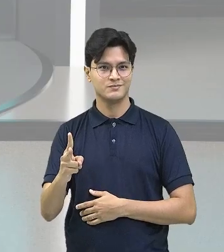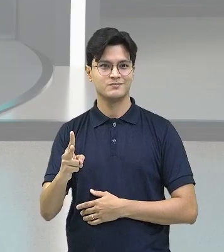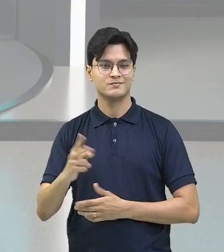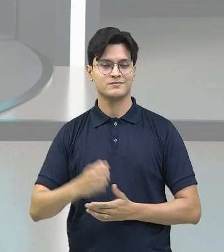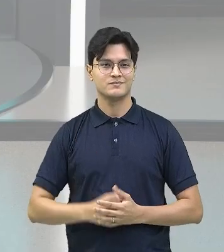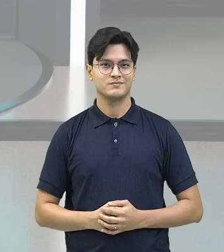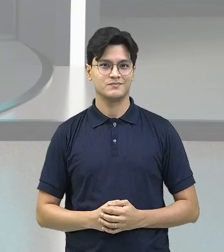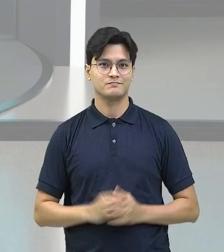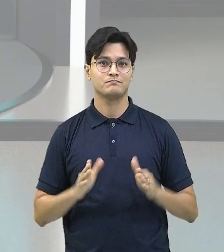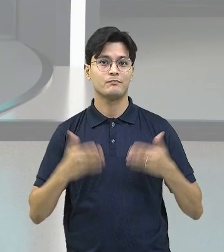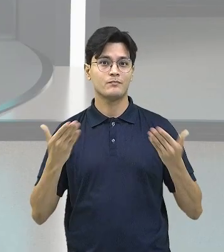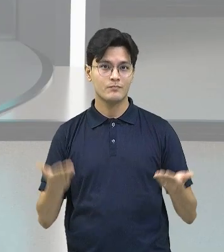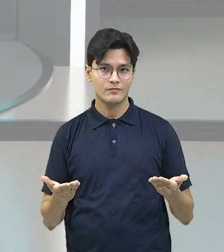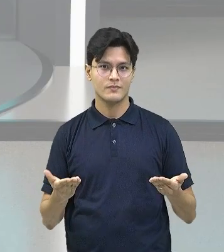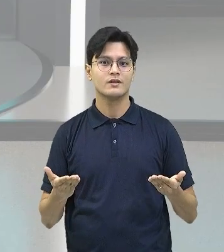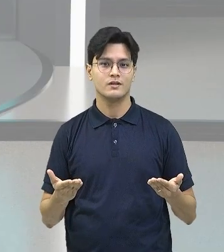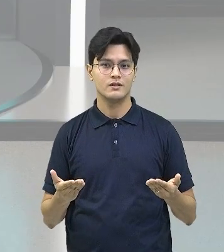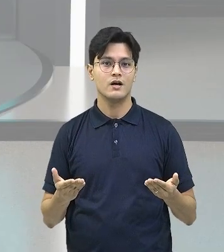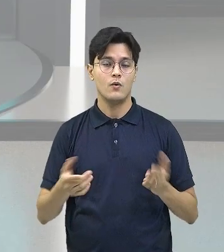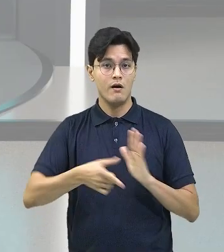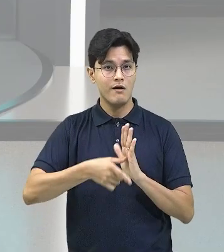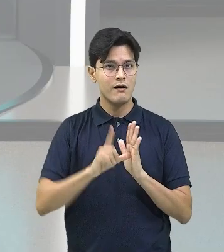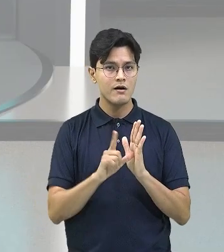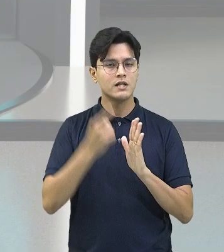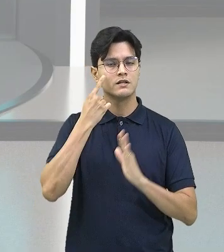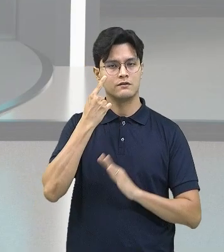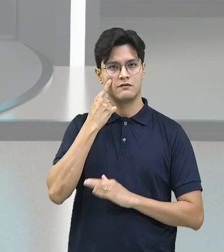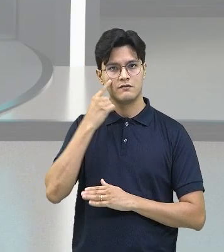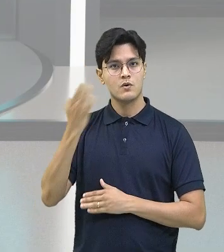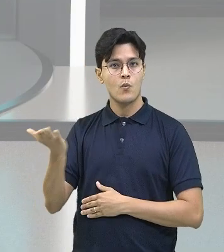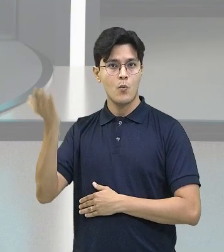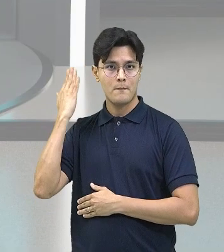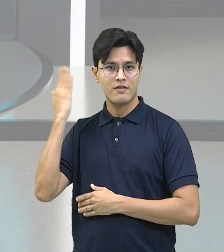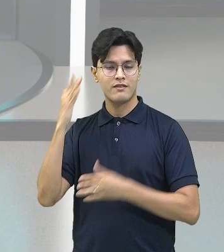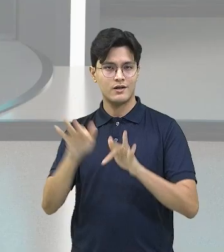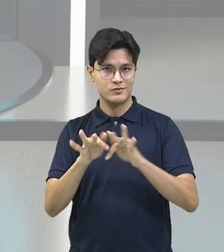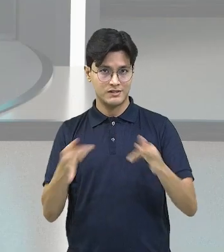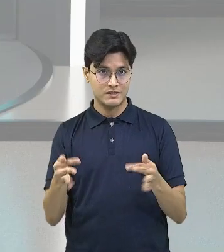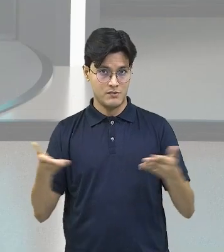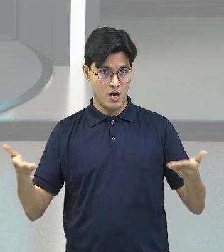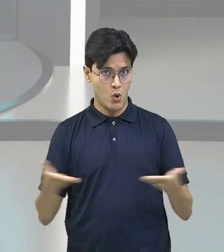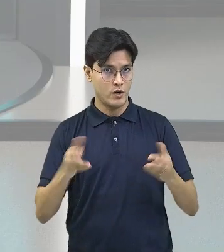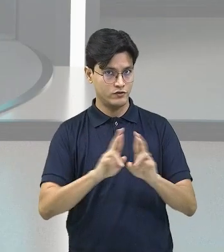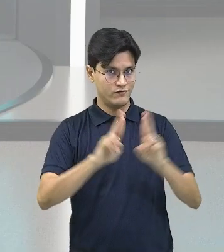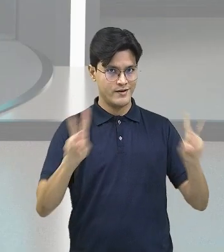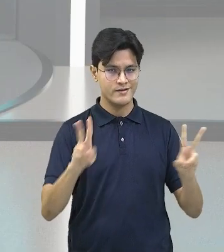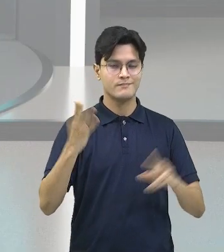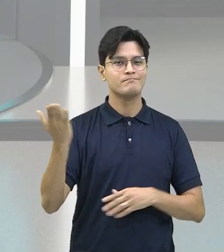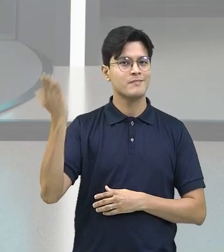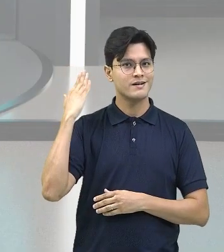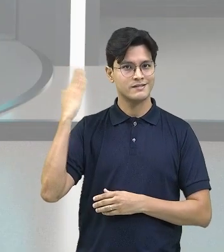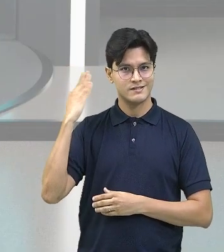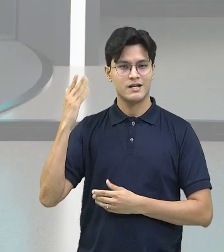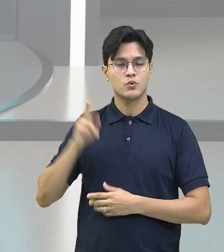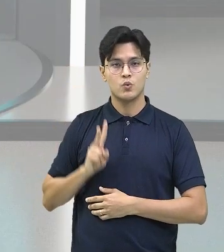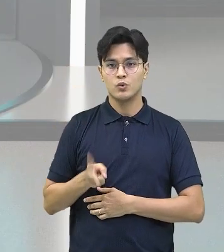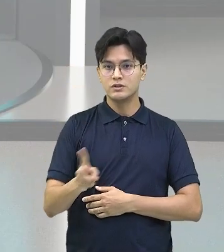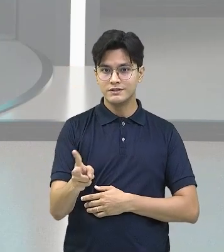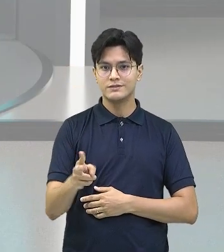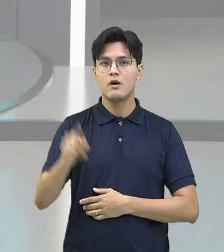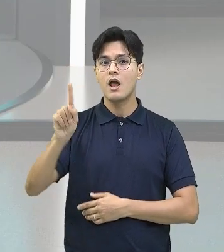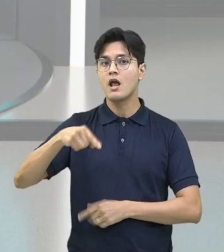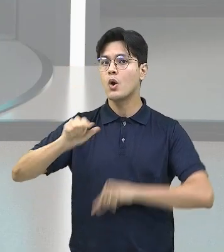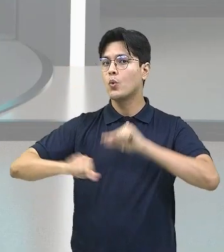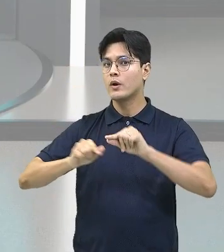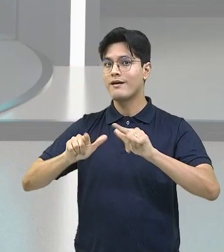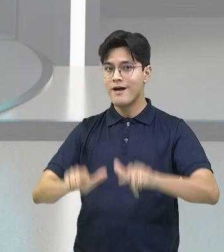continuous. Então, diferente do simple past, o past continuous é utilizado para descrever ações em